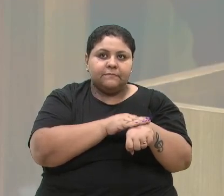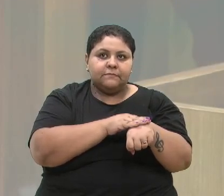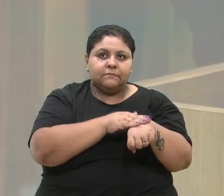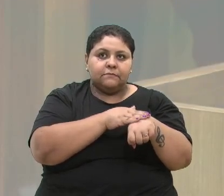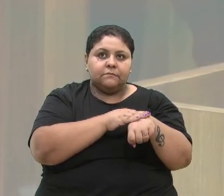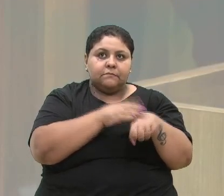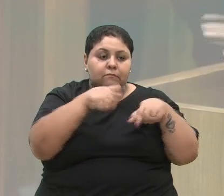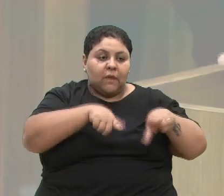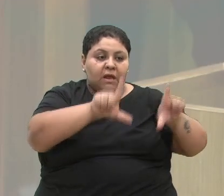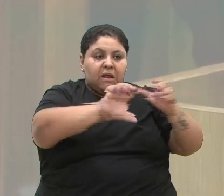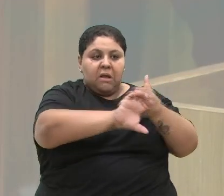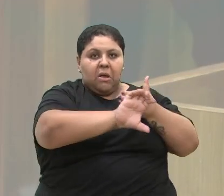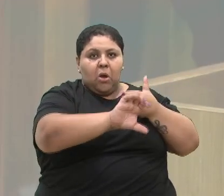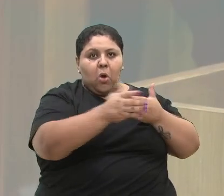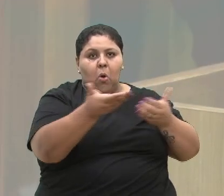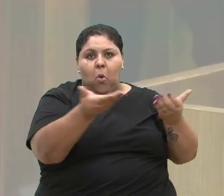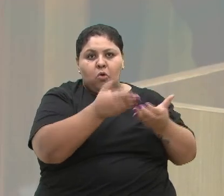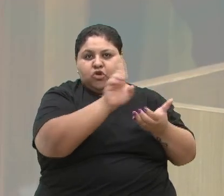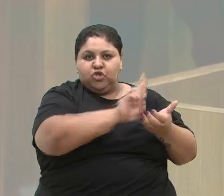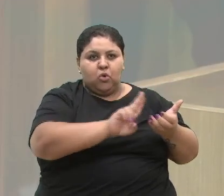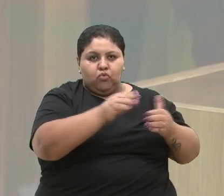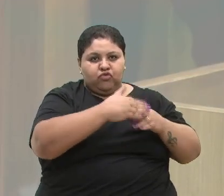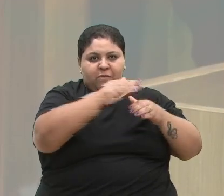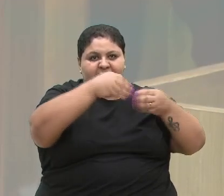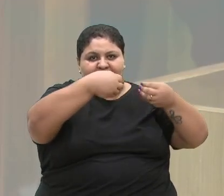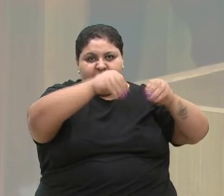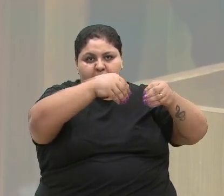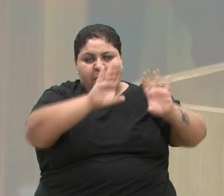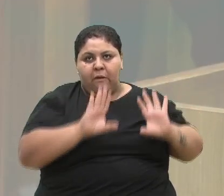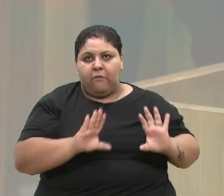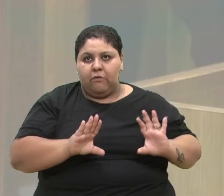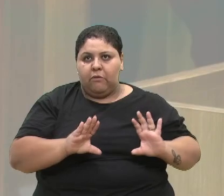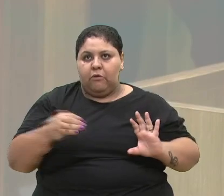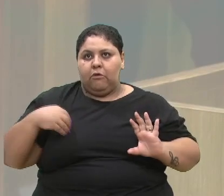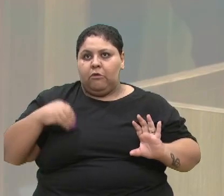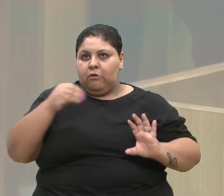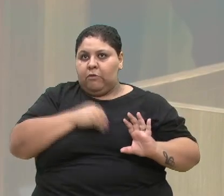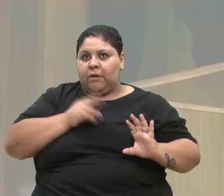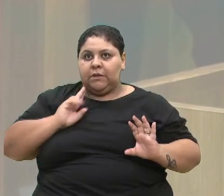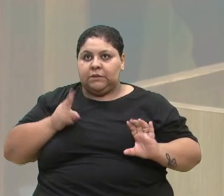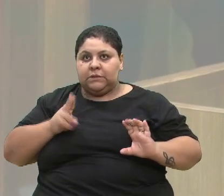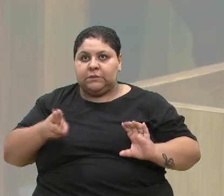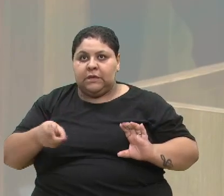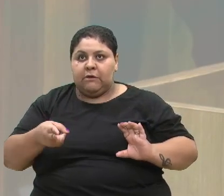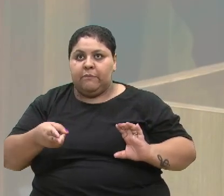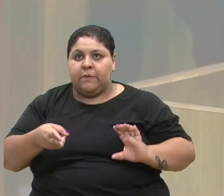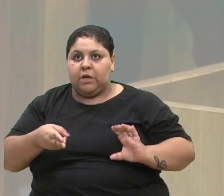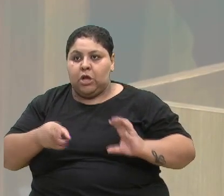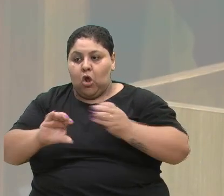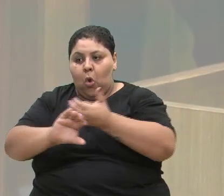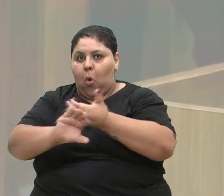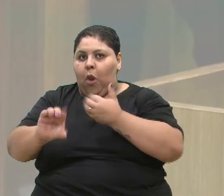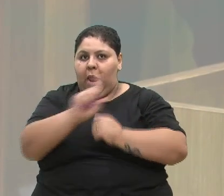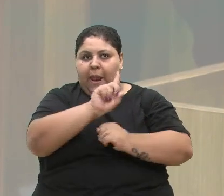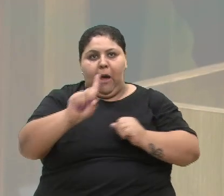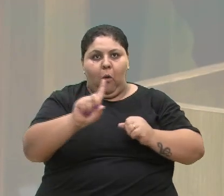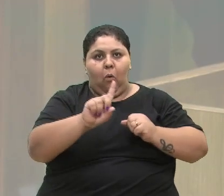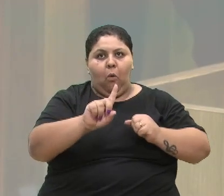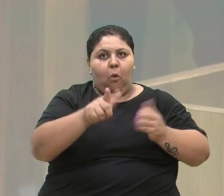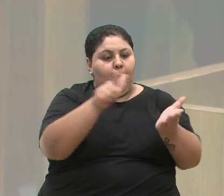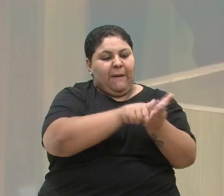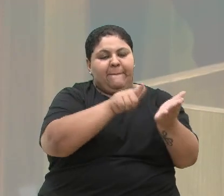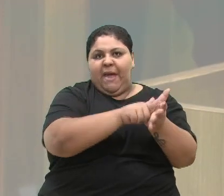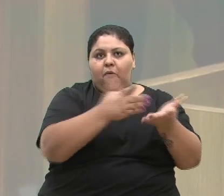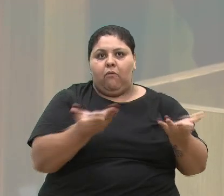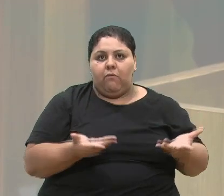receita online, que hoje não se usa mais papel. Os meus médicos me dão sempre receita online. Não é essa história de papel. Ou